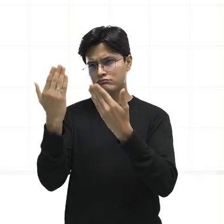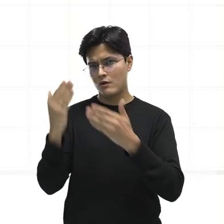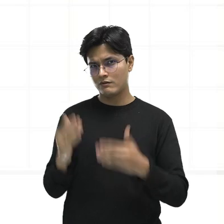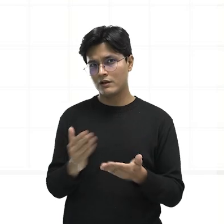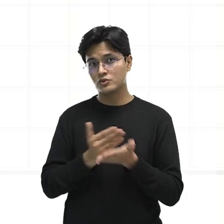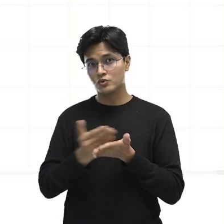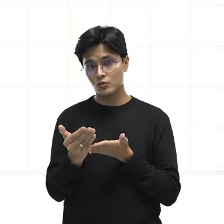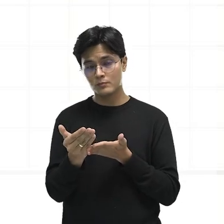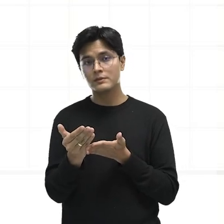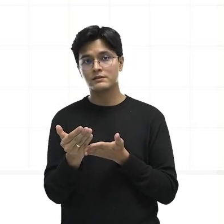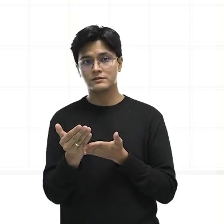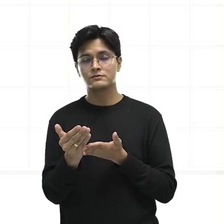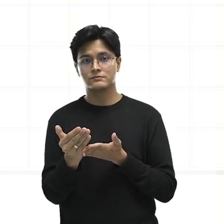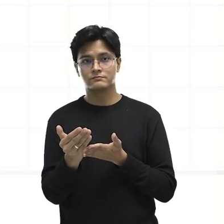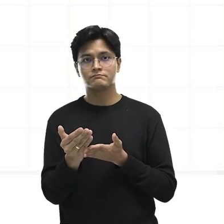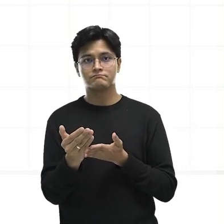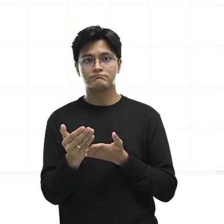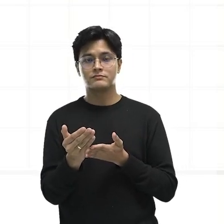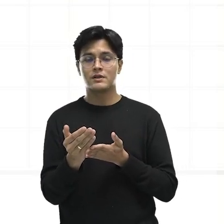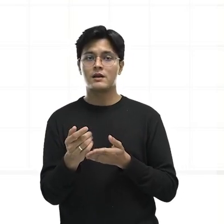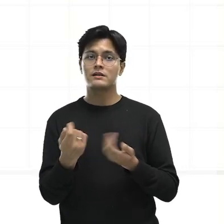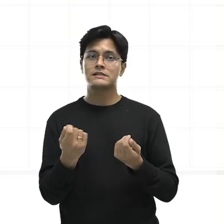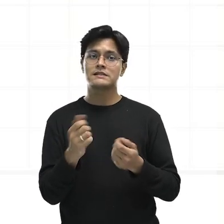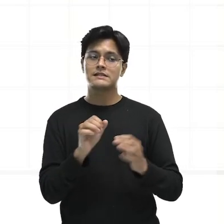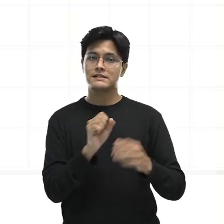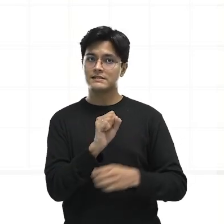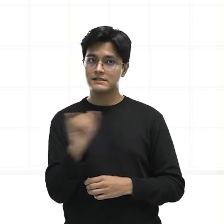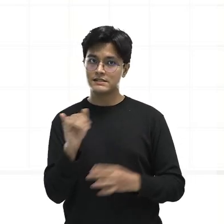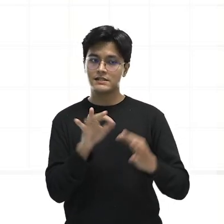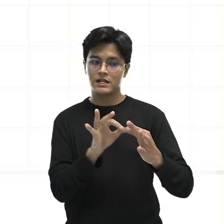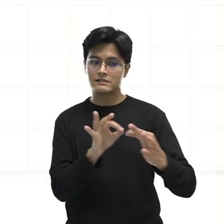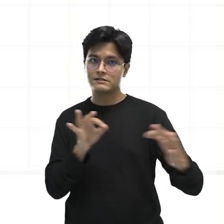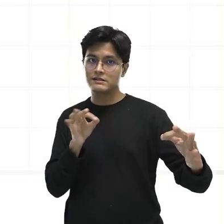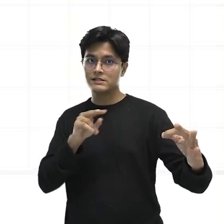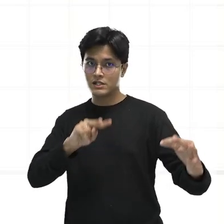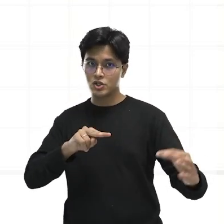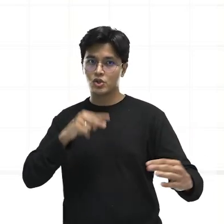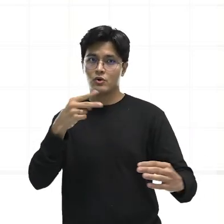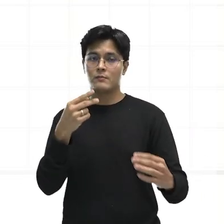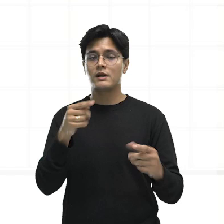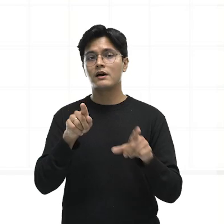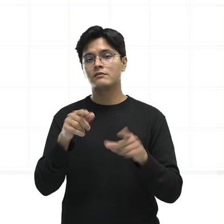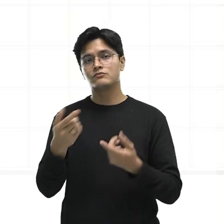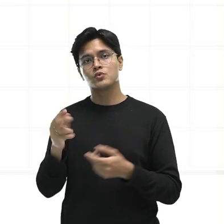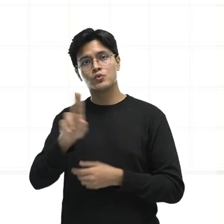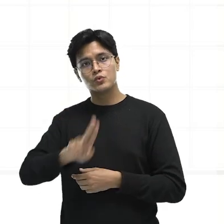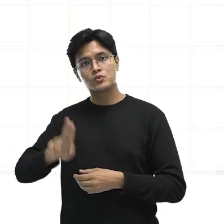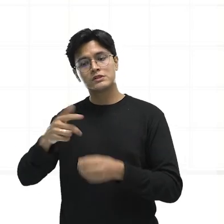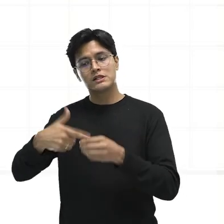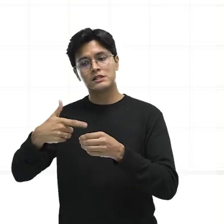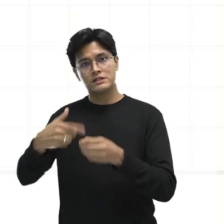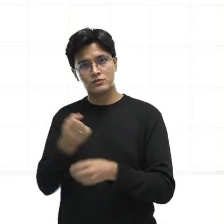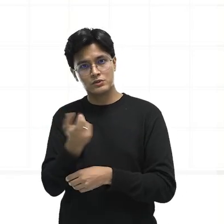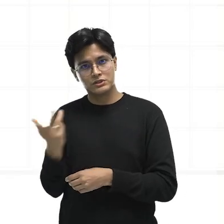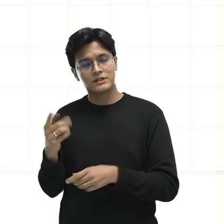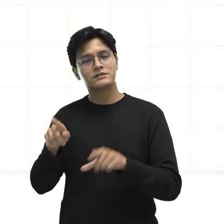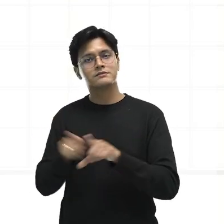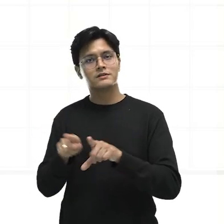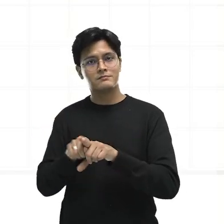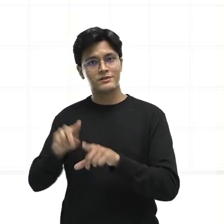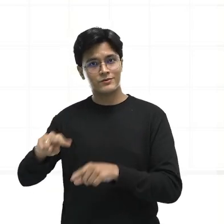nós fizemos, né, dobrando a distância, ele vai ter que dobrar também a quantidade de combustível.